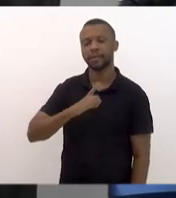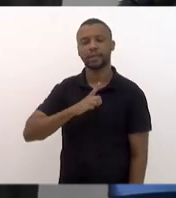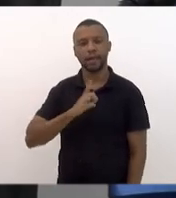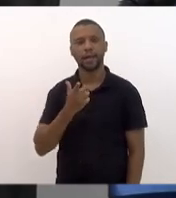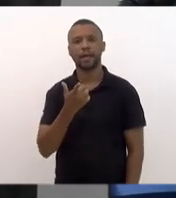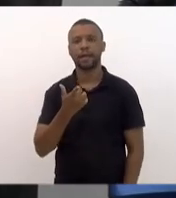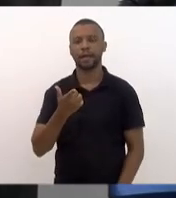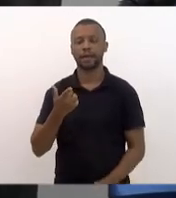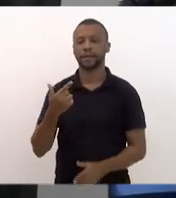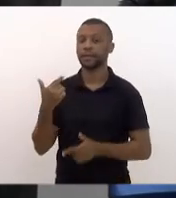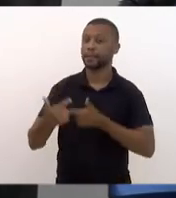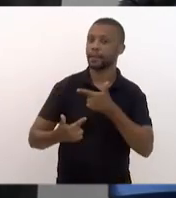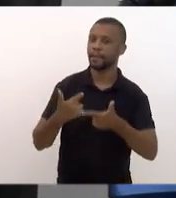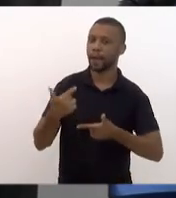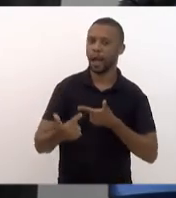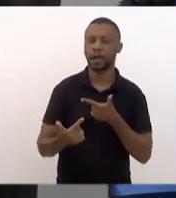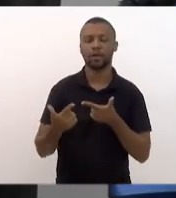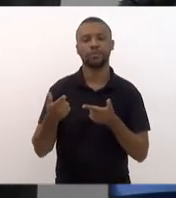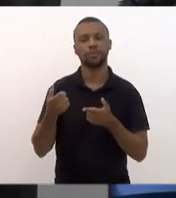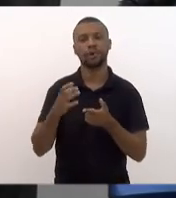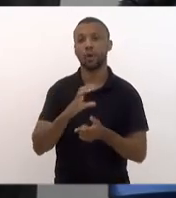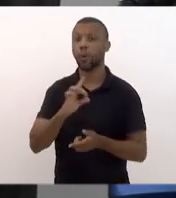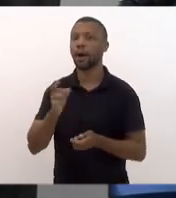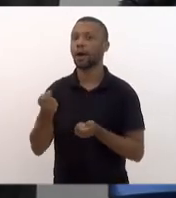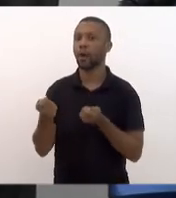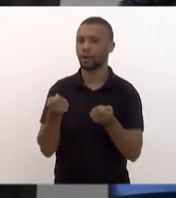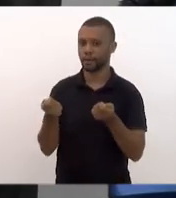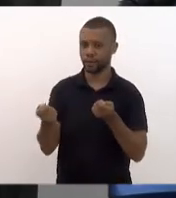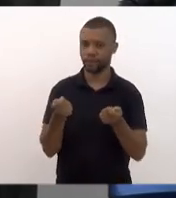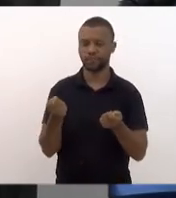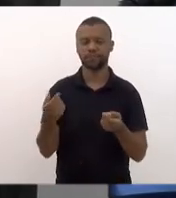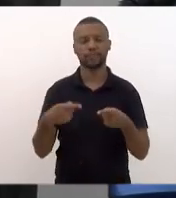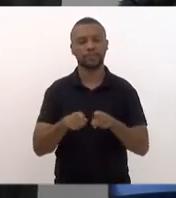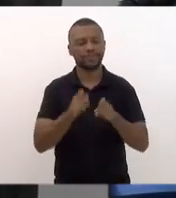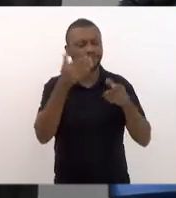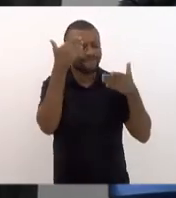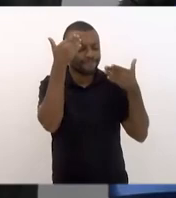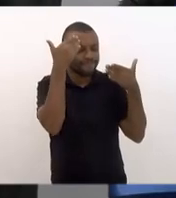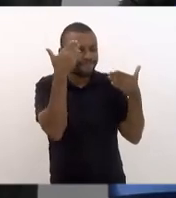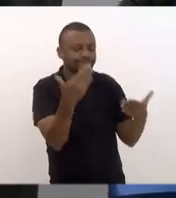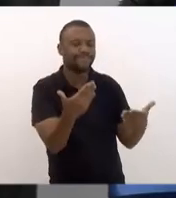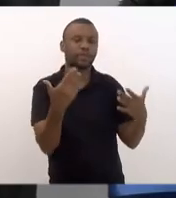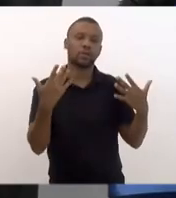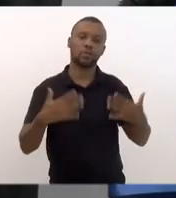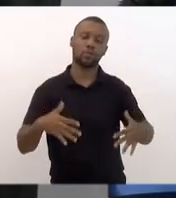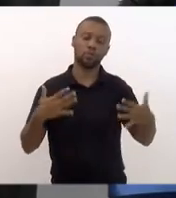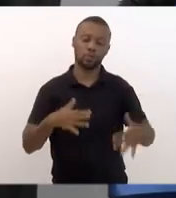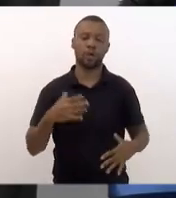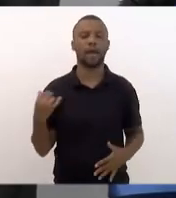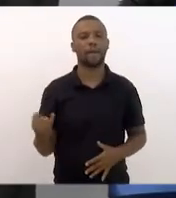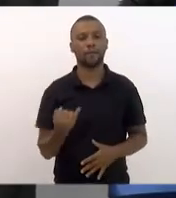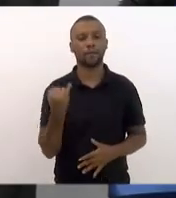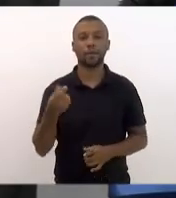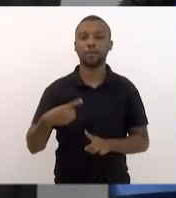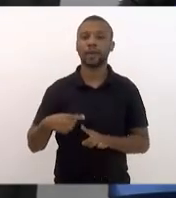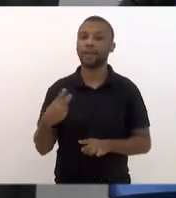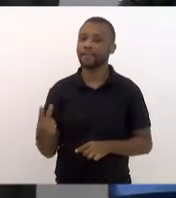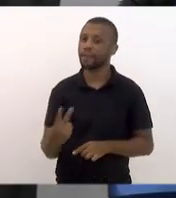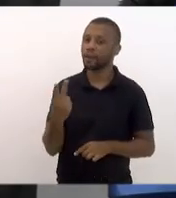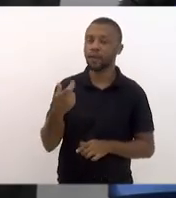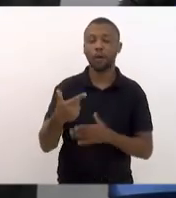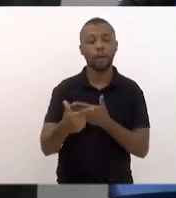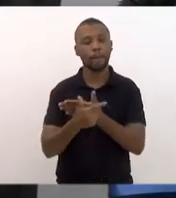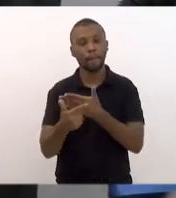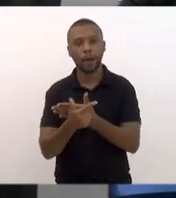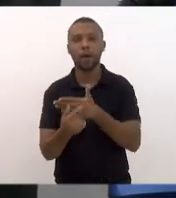faça essa missão, né? Cumpra essa missão articuladora. Pode contar com isso. Bom, agradecemos muito, achamos muito importante, porque valorizamos o papel do